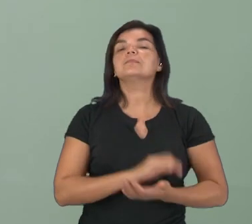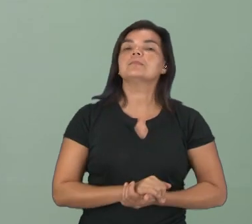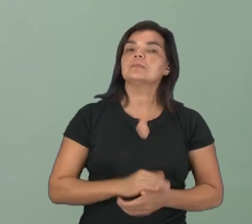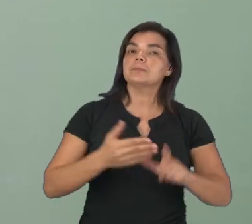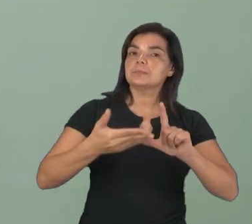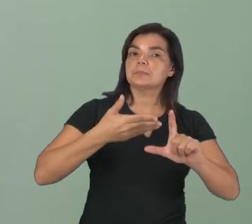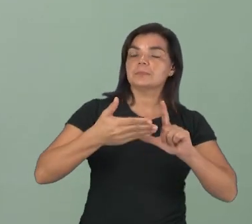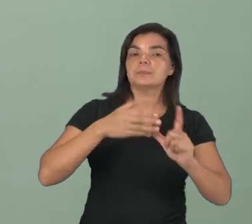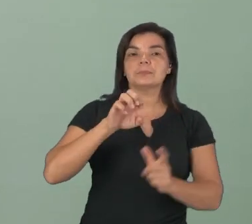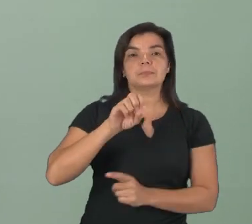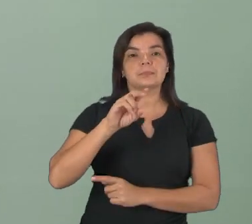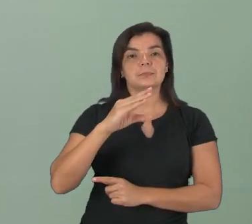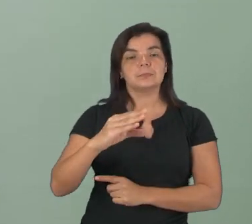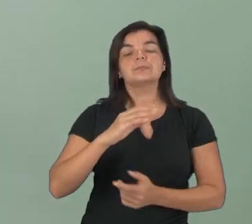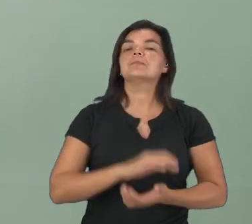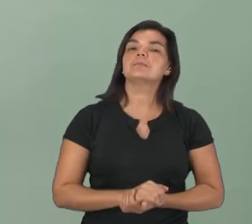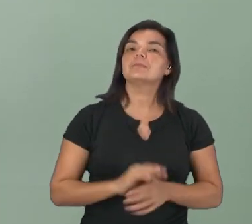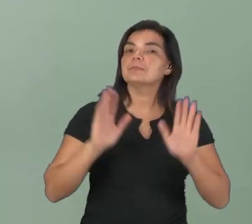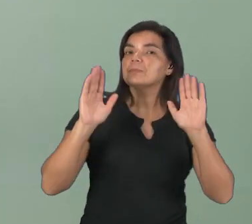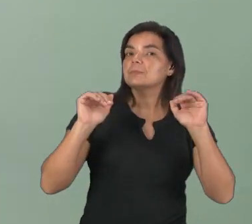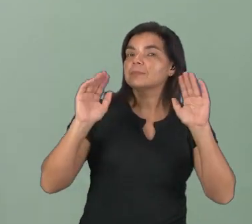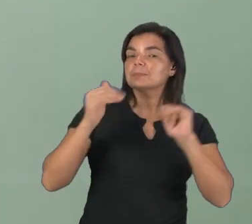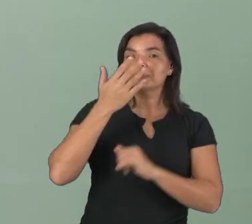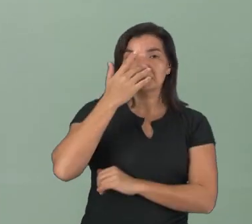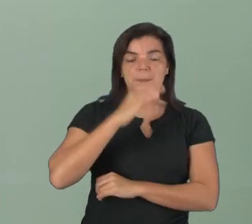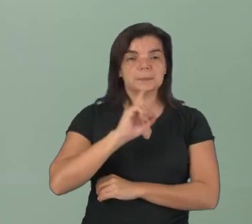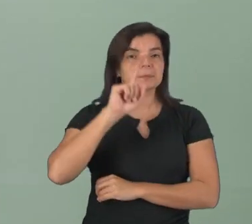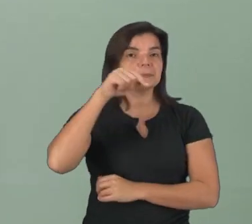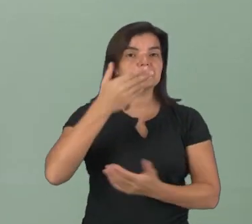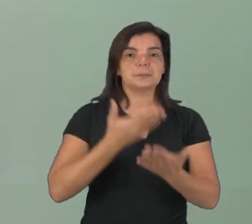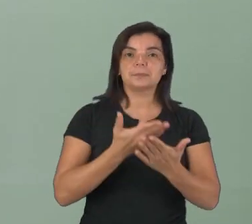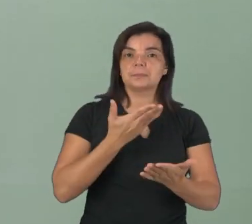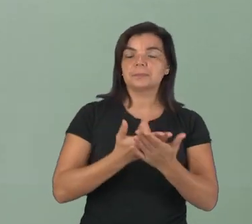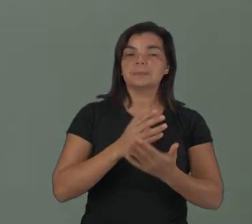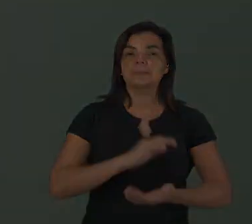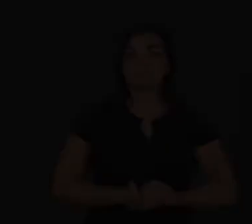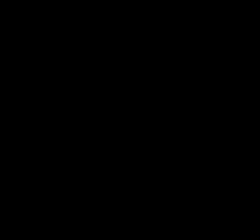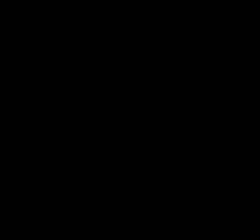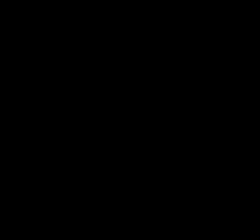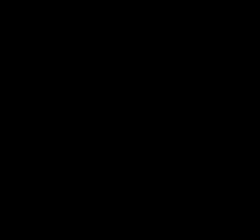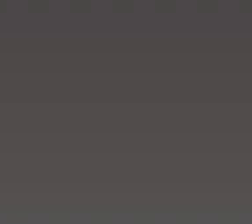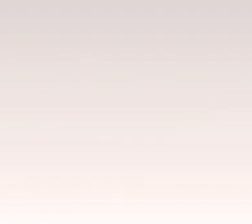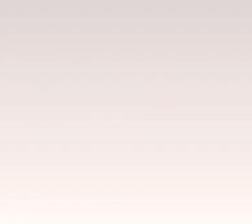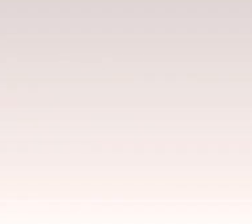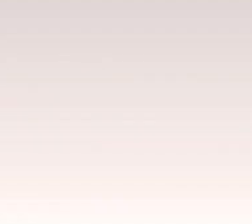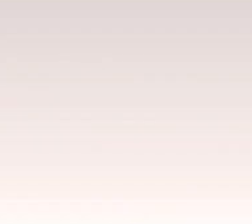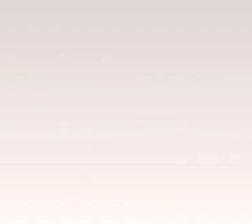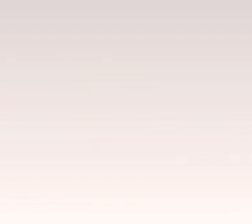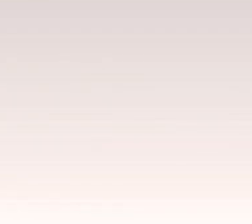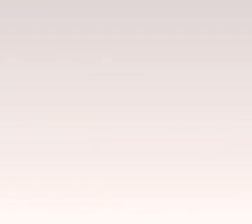aulas, acesse a plataforma Eduque. Tchau, tchau, crianças! Até a nossa próxima aula!